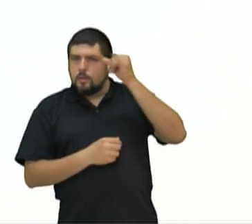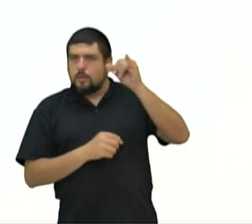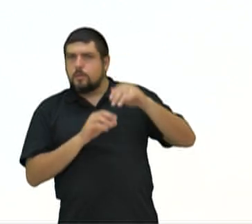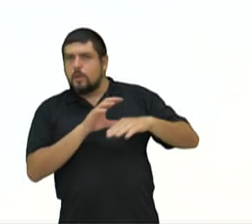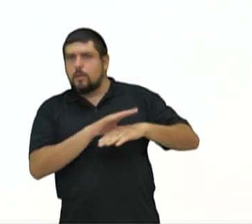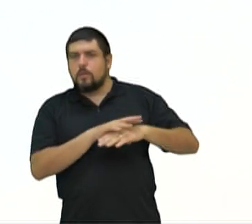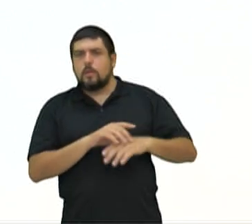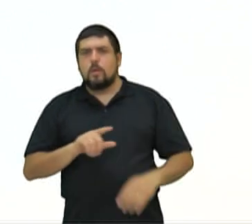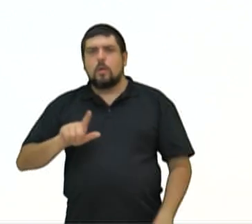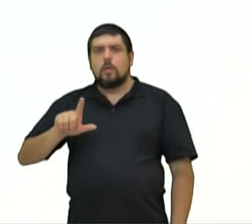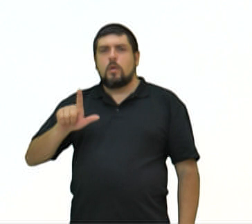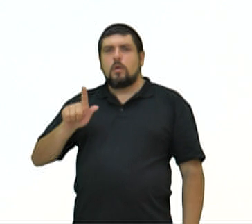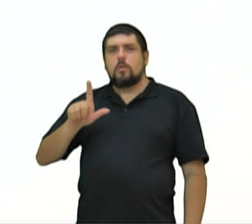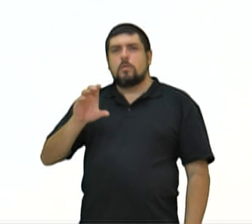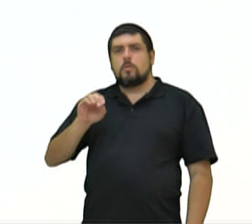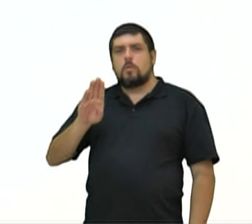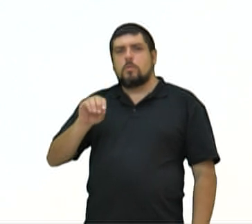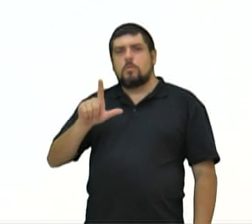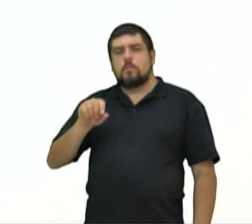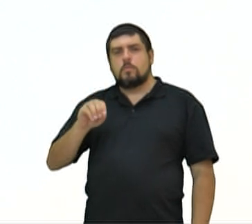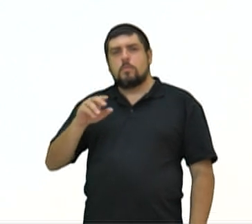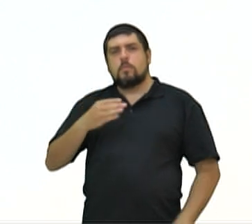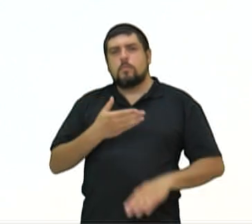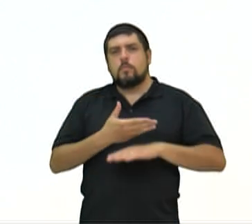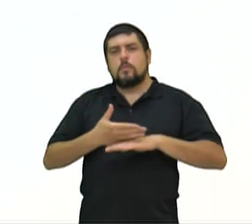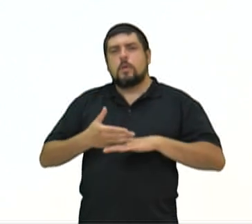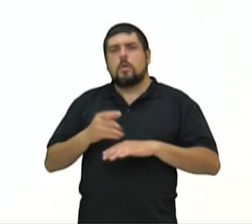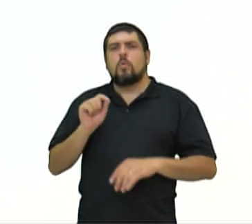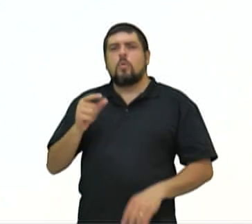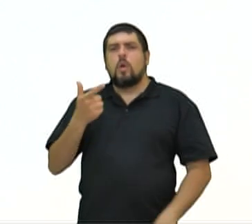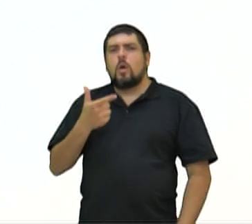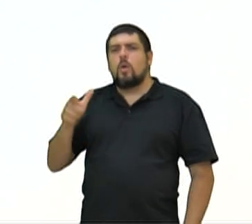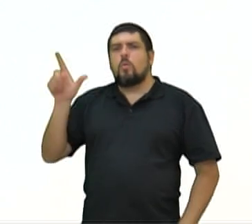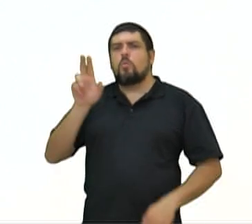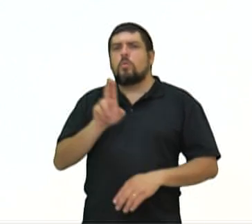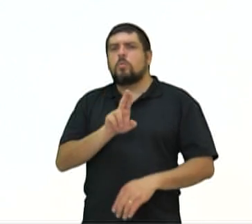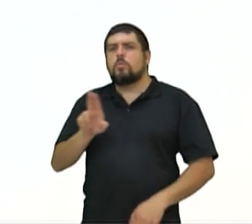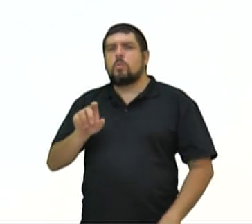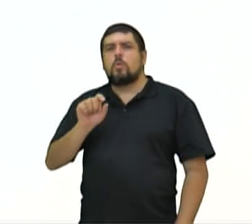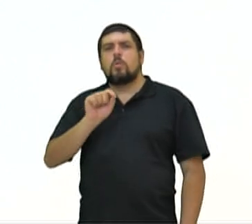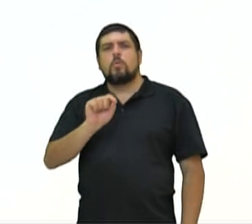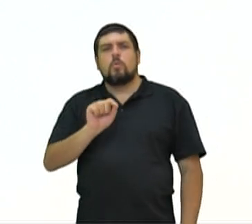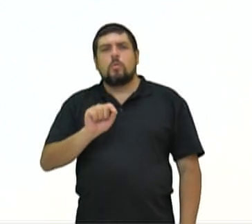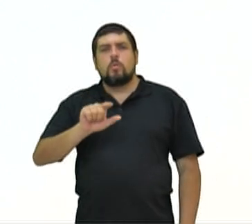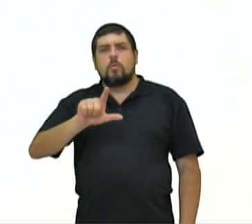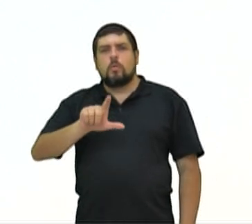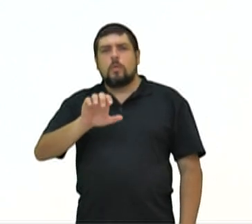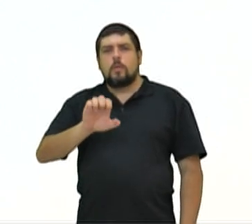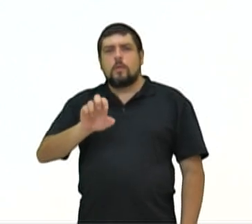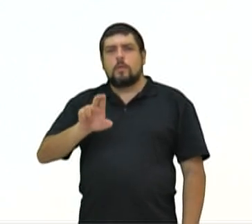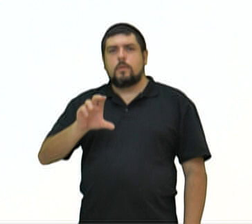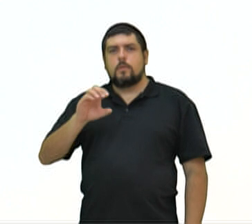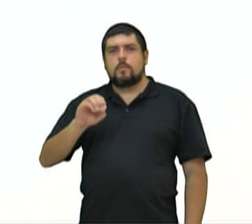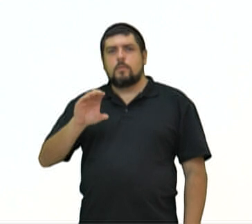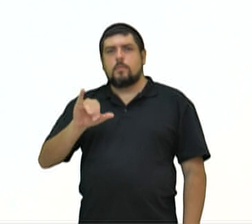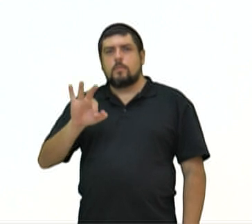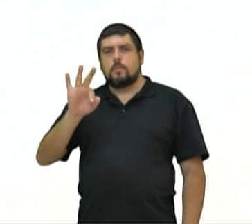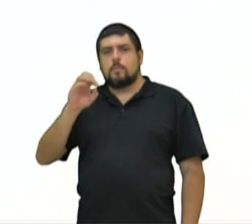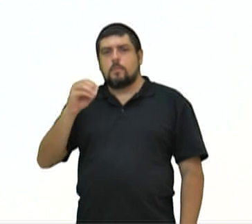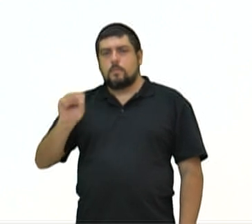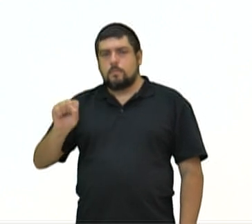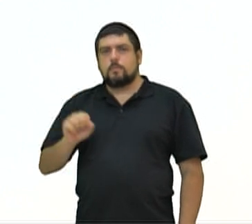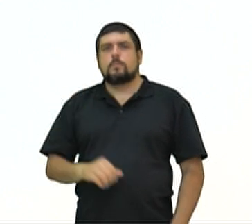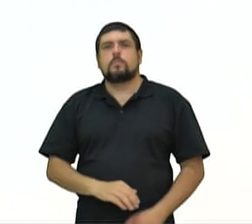glóbulos brancos, mas a palavra que encaixava aqui era um outro nome que eles também recebem, que são os leucócitos.